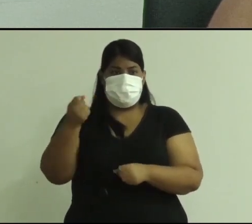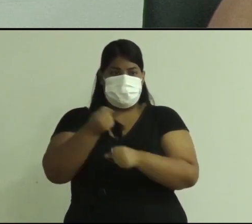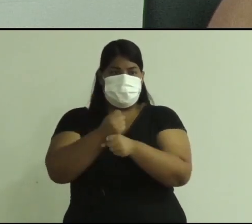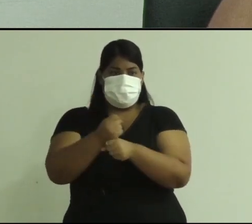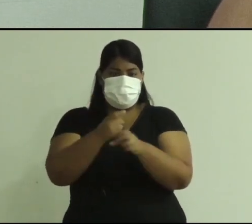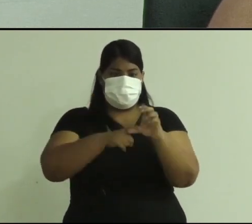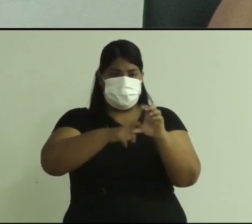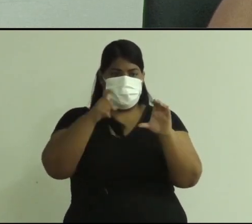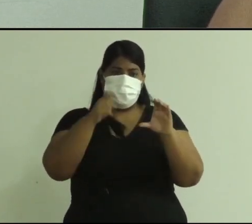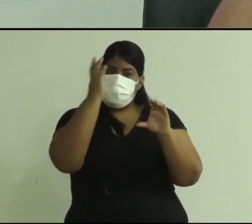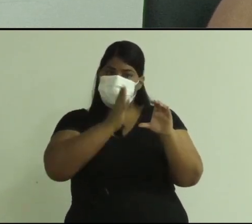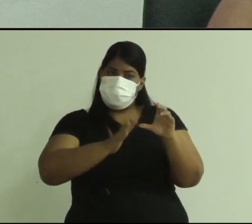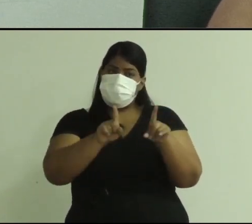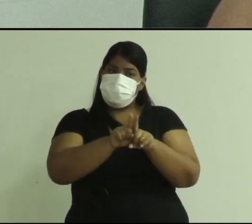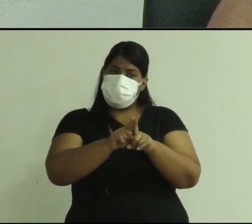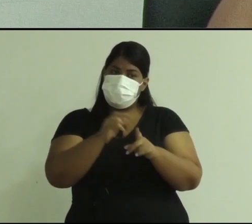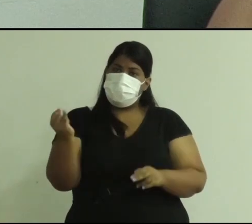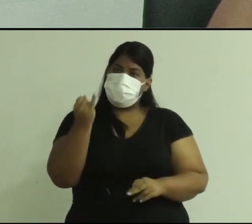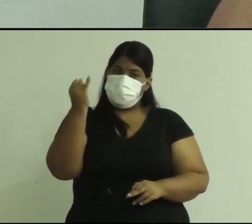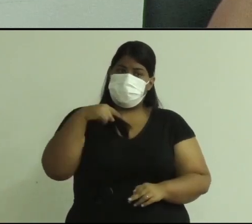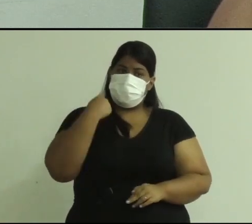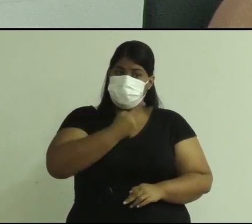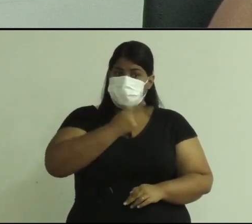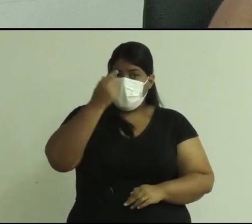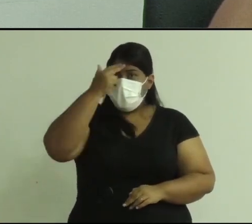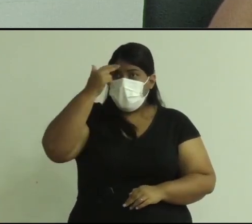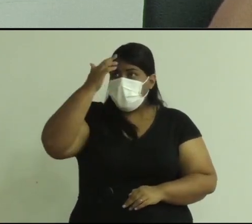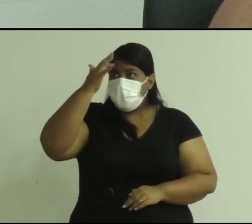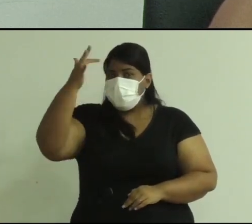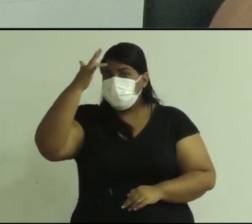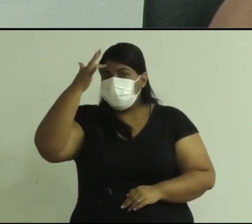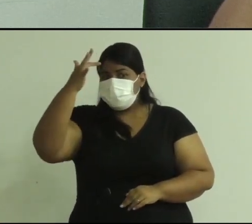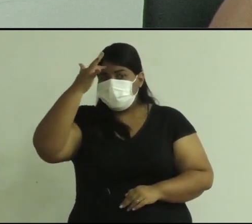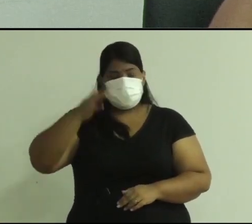Brasil, onde também é importante para nós refletir.